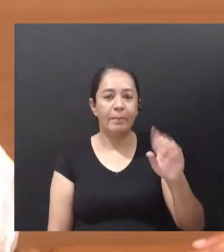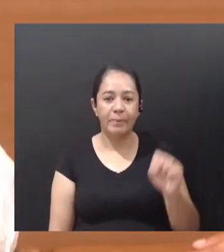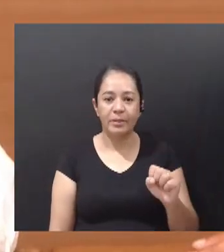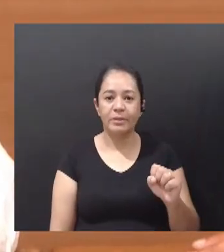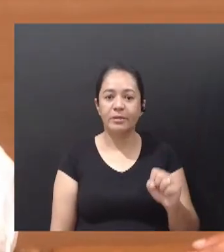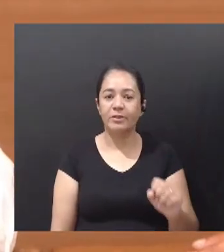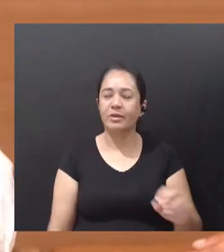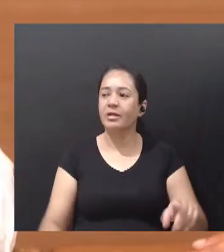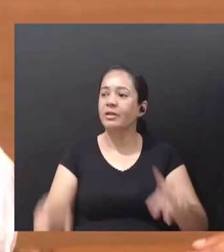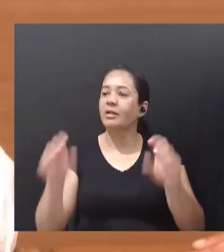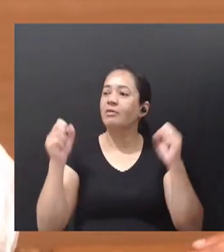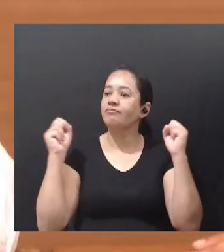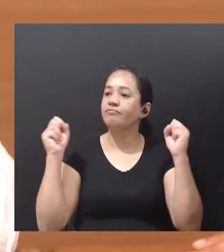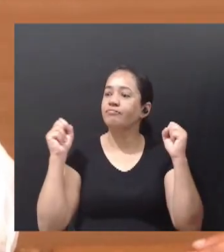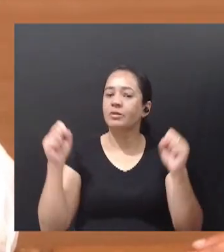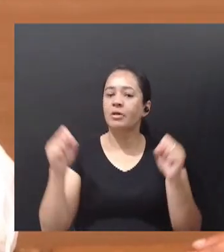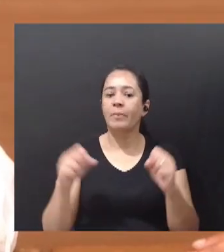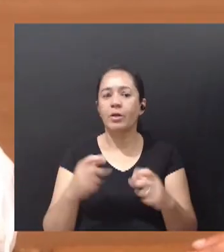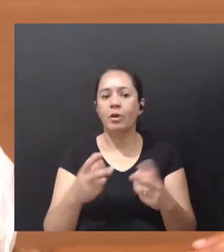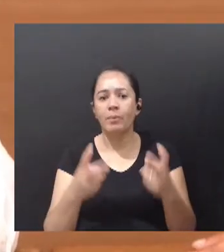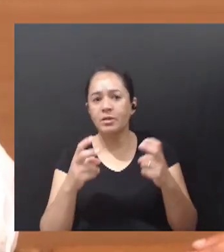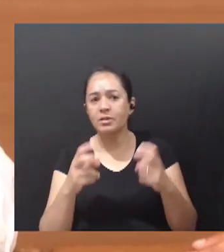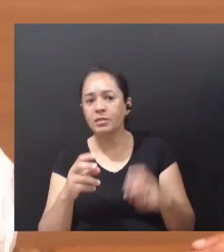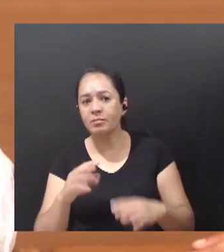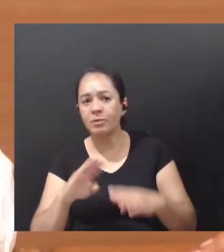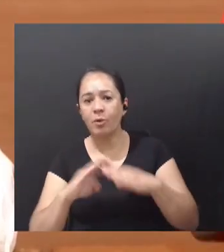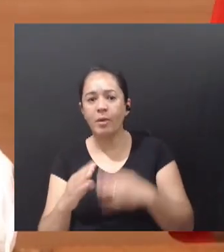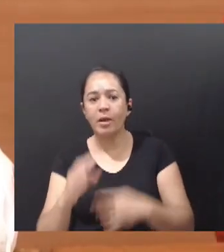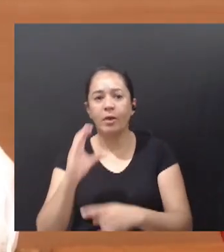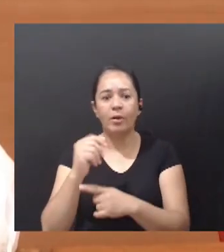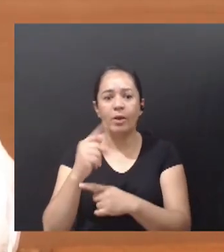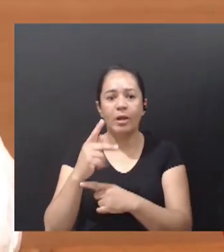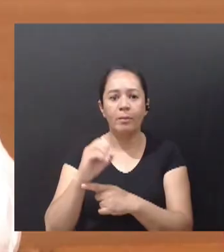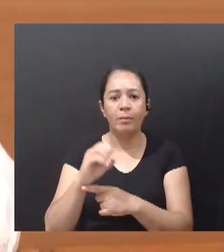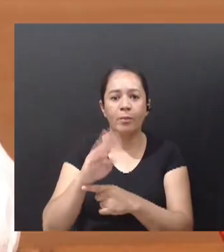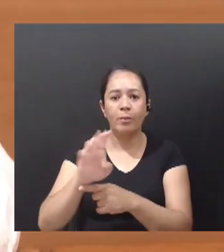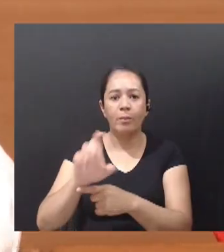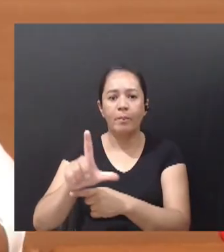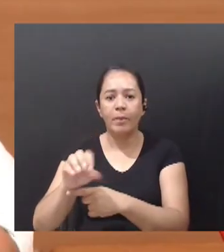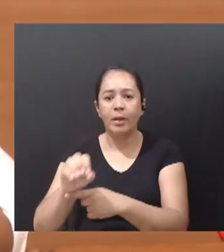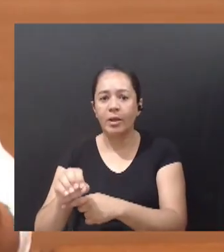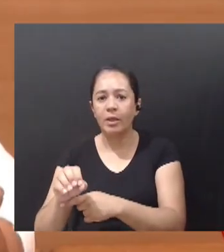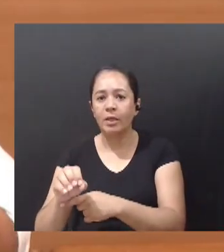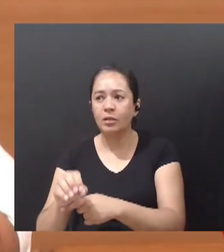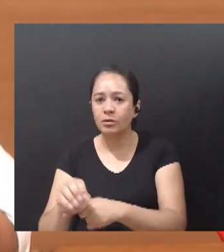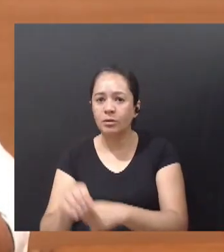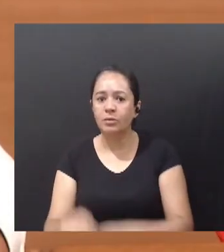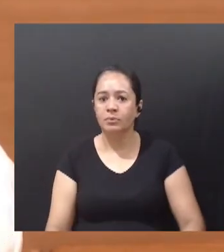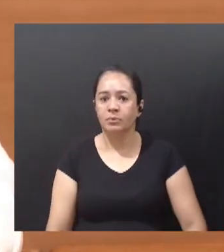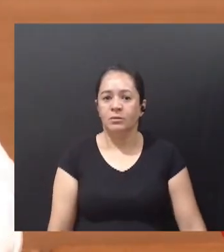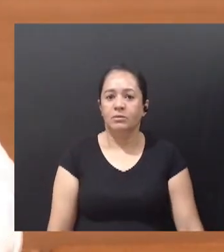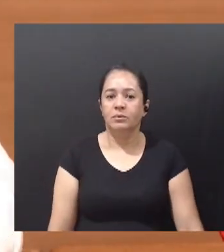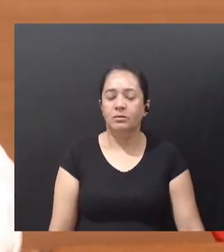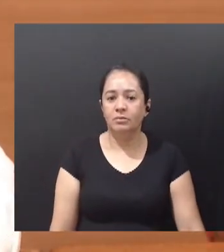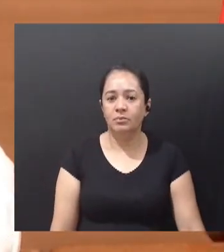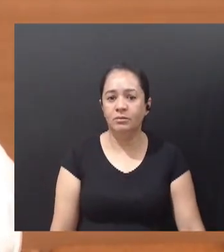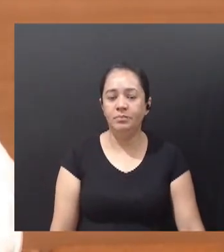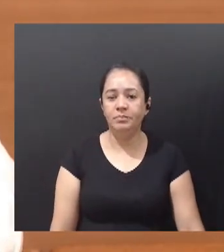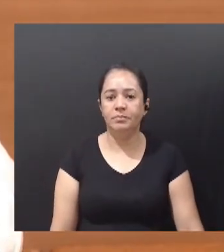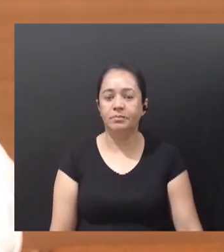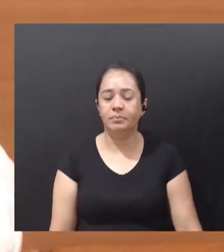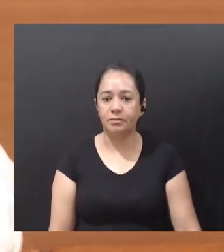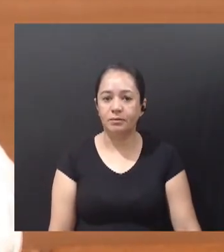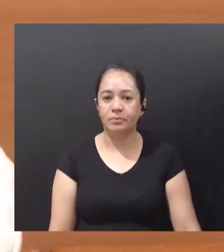vendo o Campo Belo aqui. E o Campo Belo, para sair do Campo Belo, tem